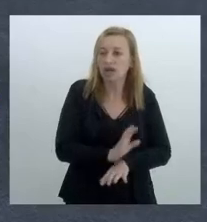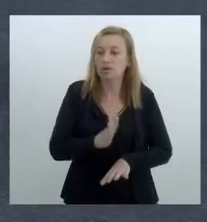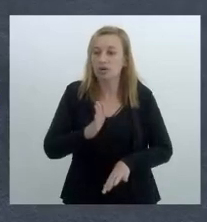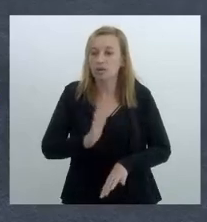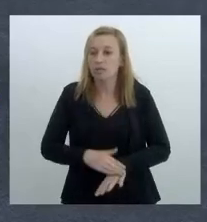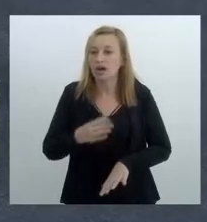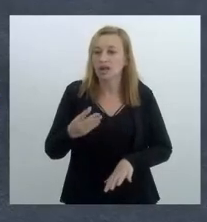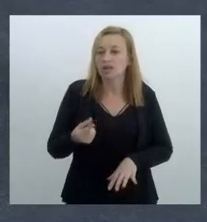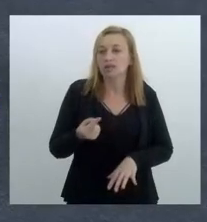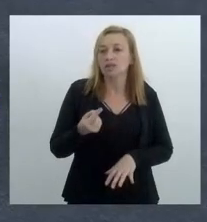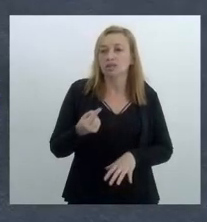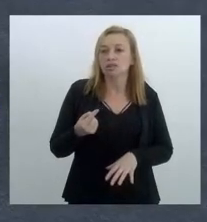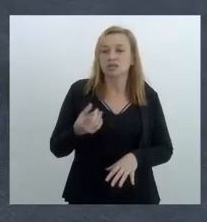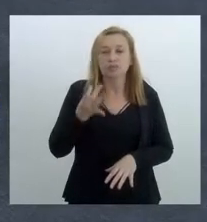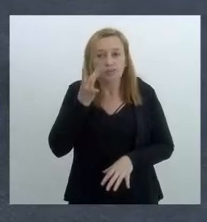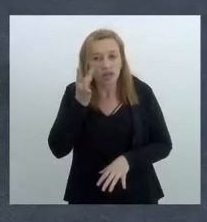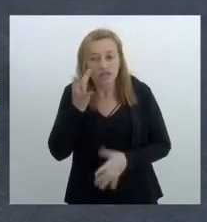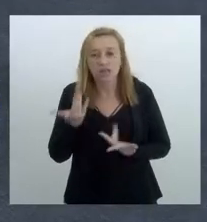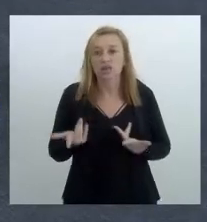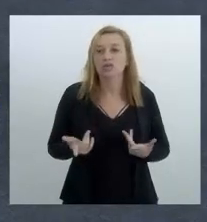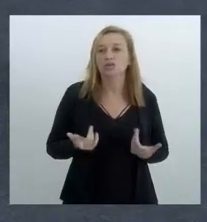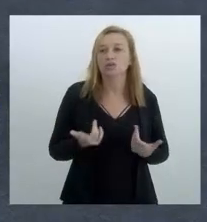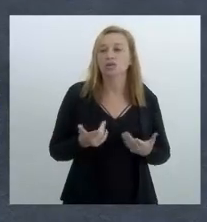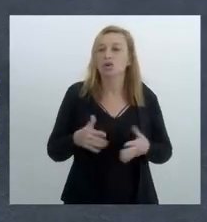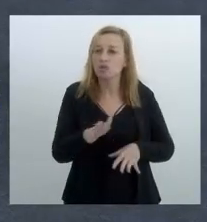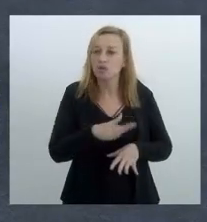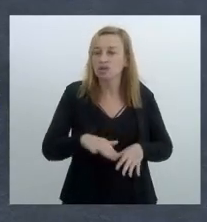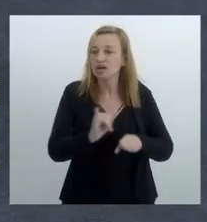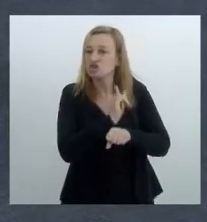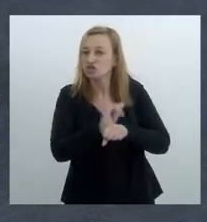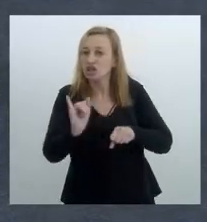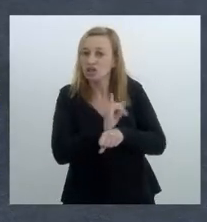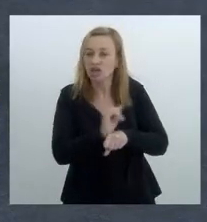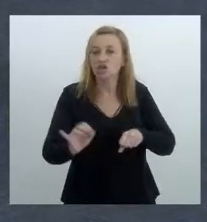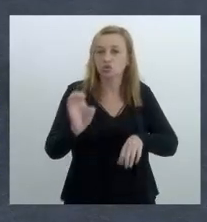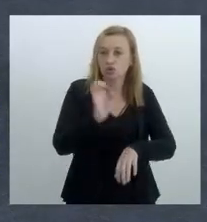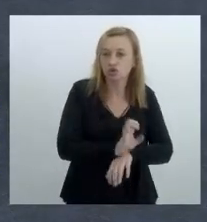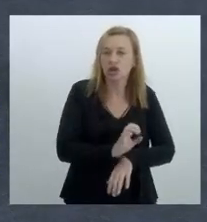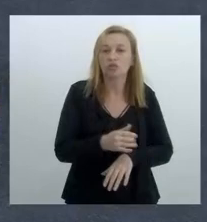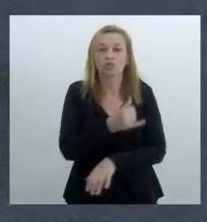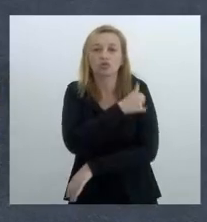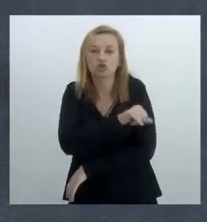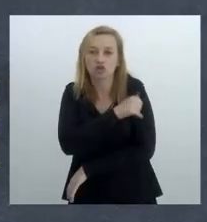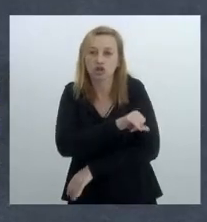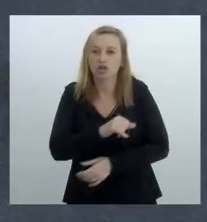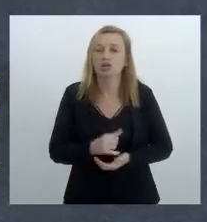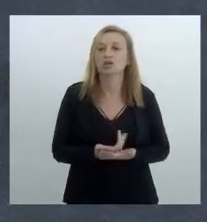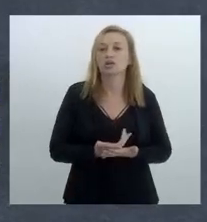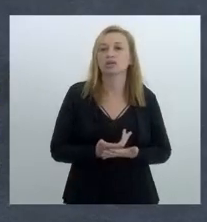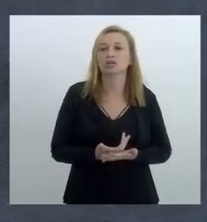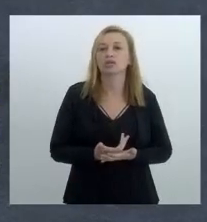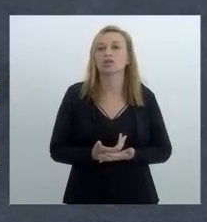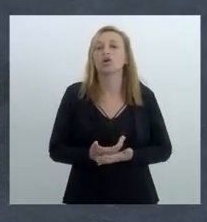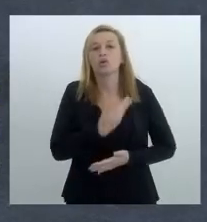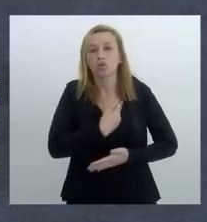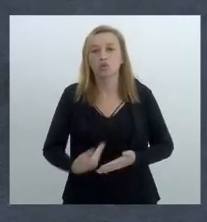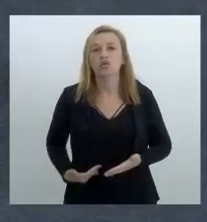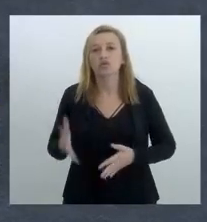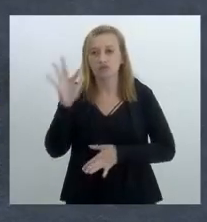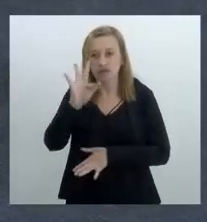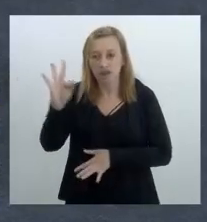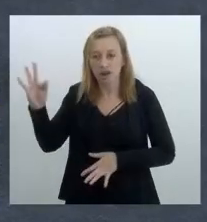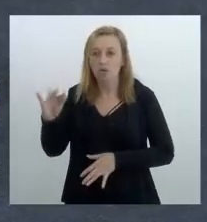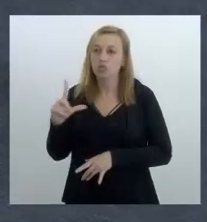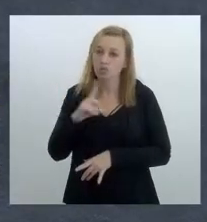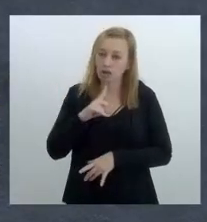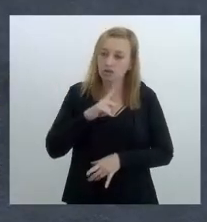presente, inclusive com alguns setores sendo reestatizados, setores que são estratégicos para o Estado, e o Rio de Janeiro, no encalço do governo federal, ele tem